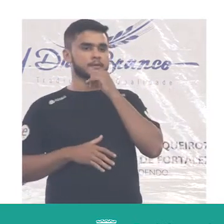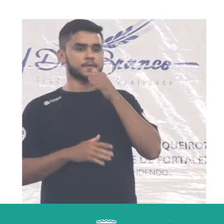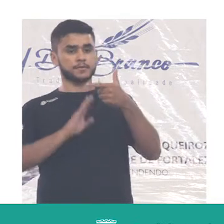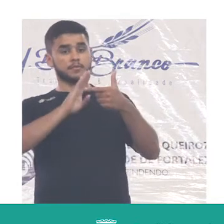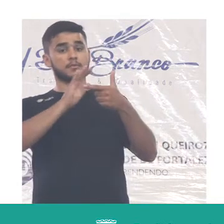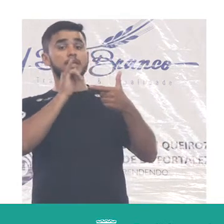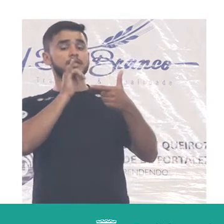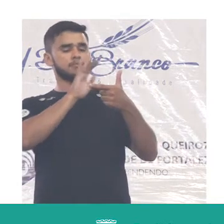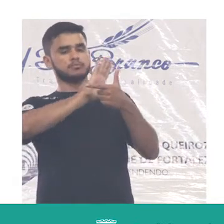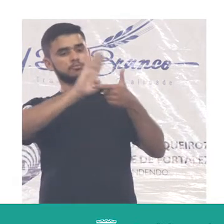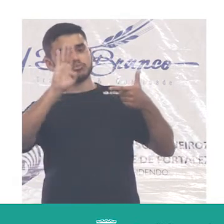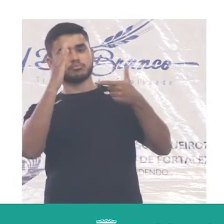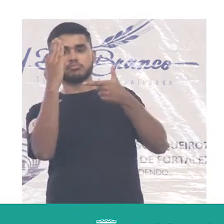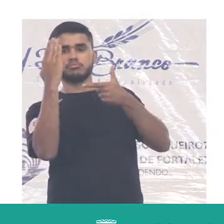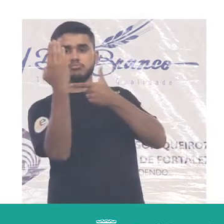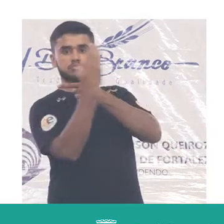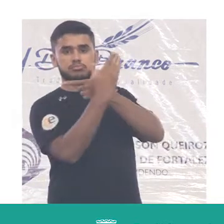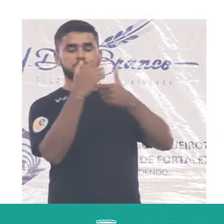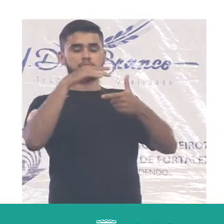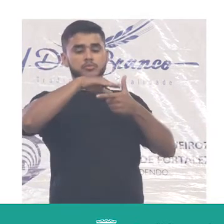lateral e fundo